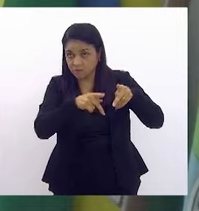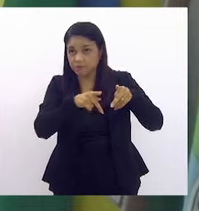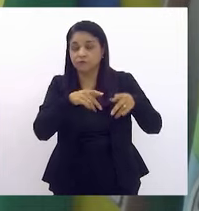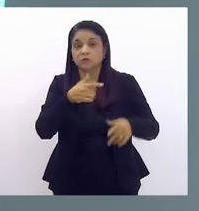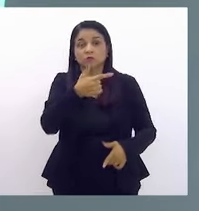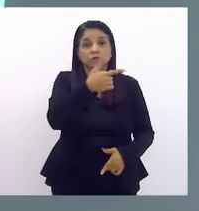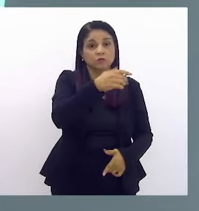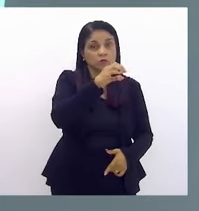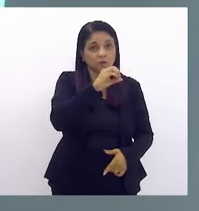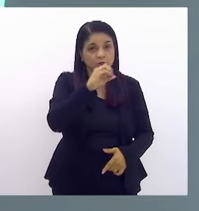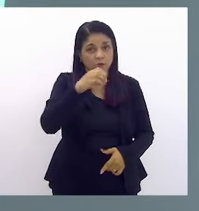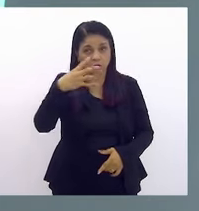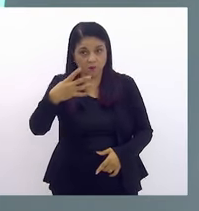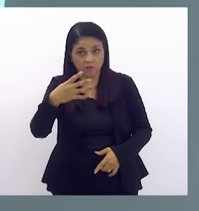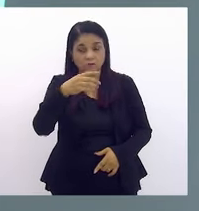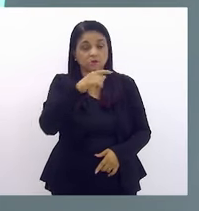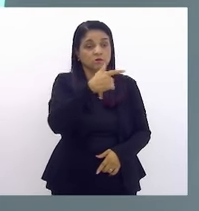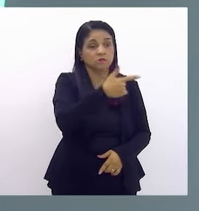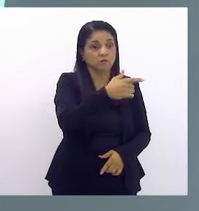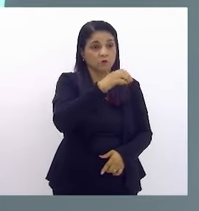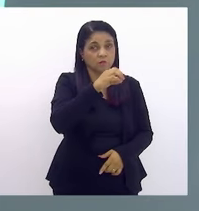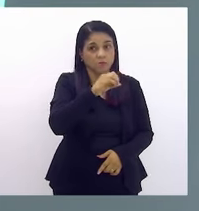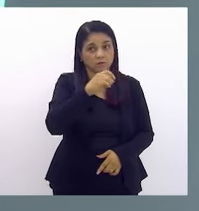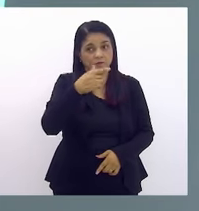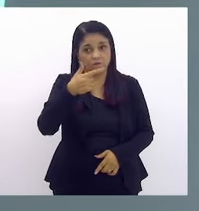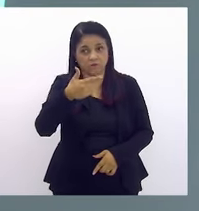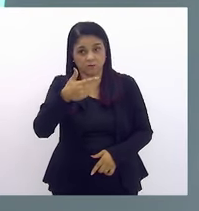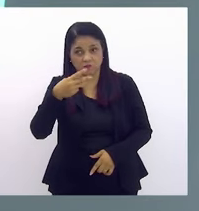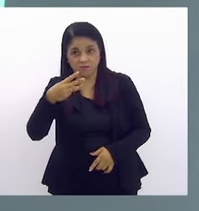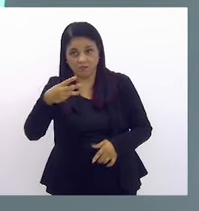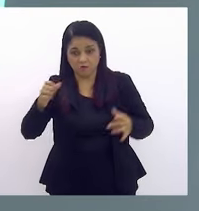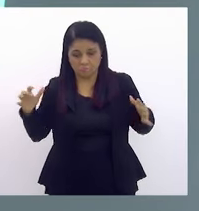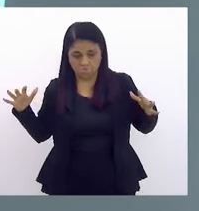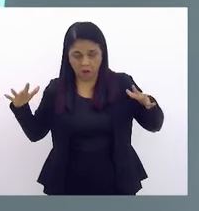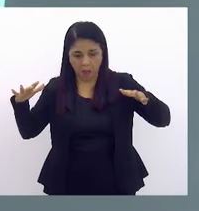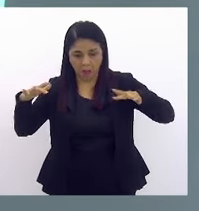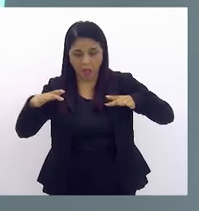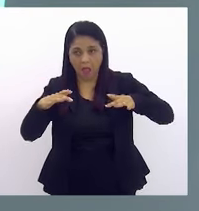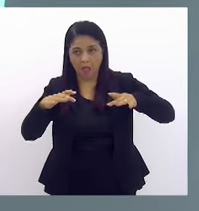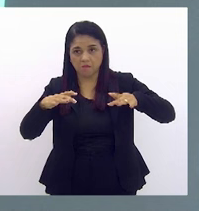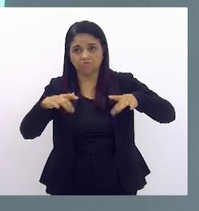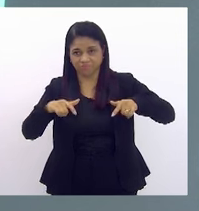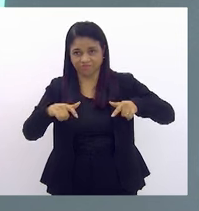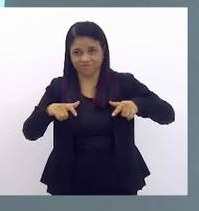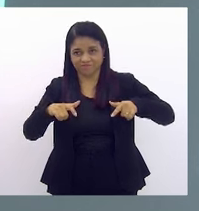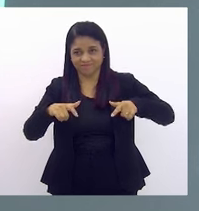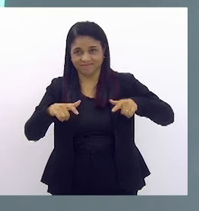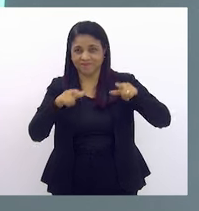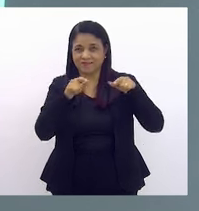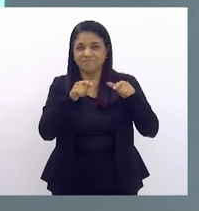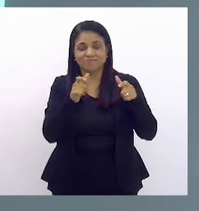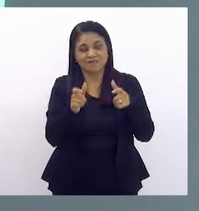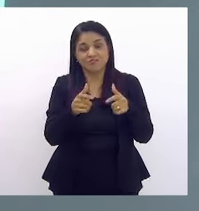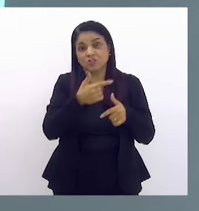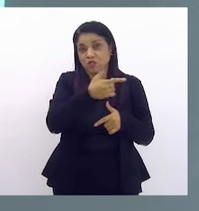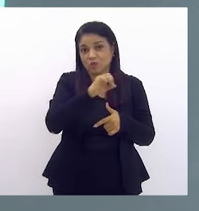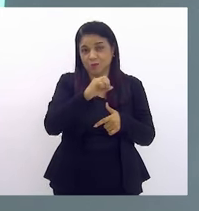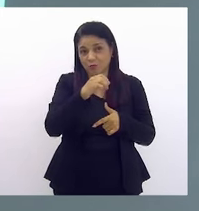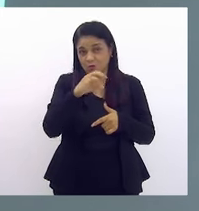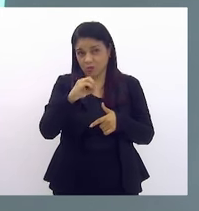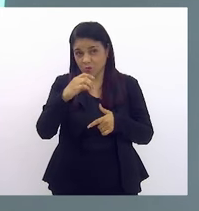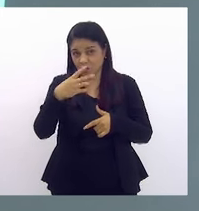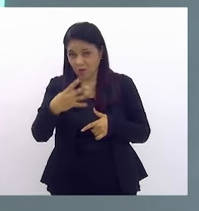2004, 2023 já está bem mais tomado do que aqui. Ó. Ainda tinha muito lugar, principalmente aqui no